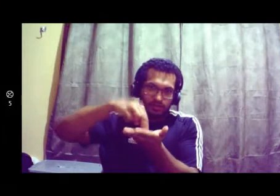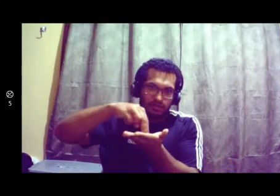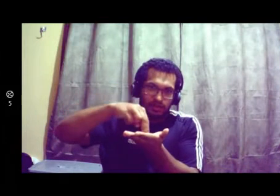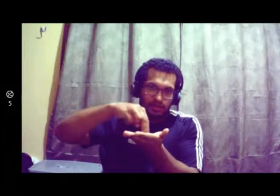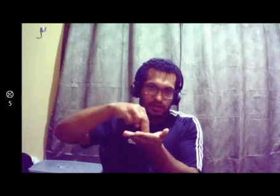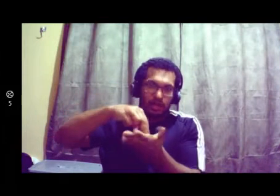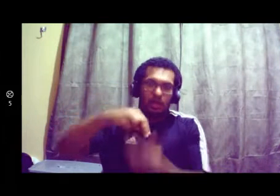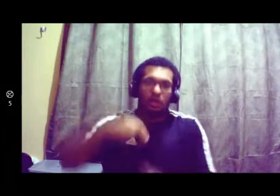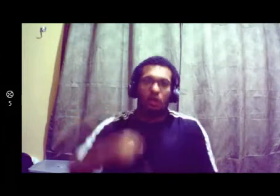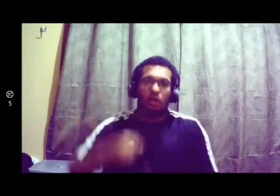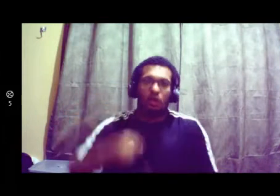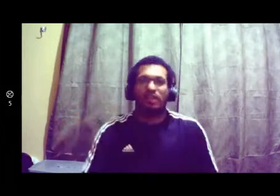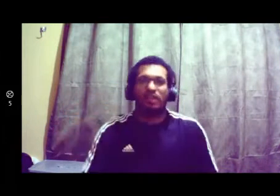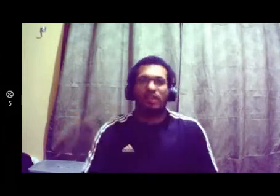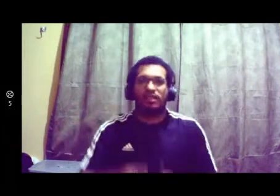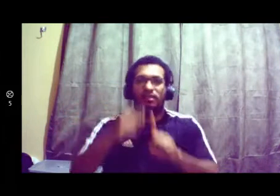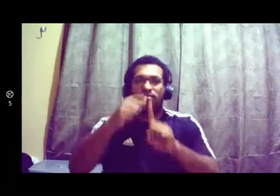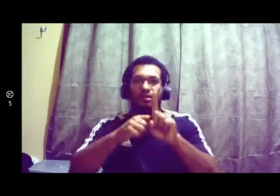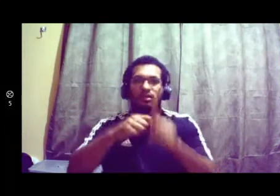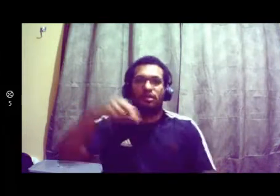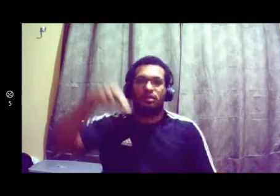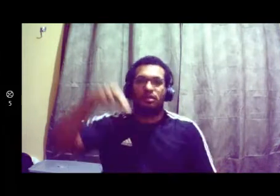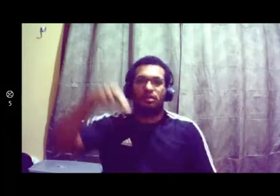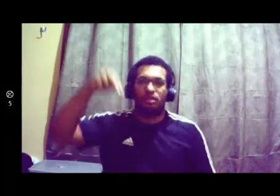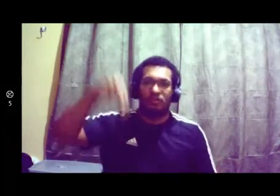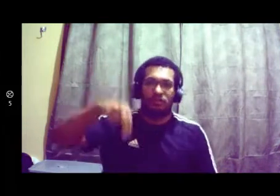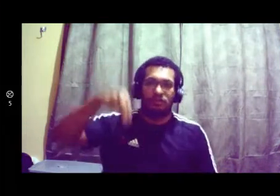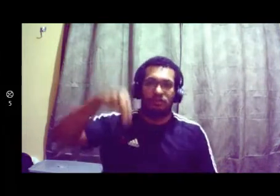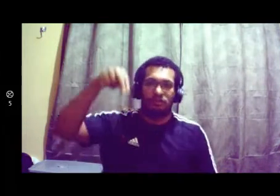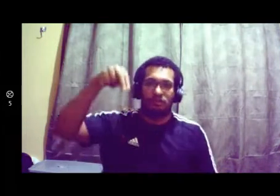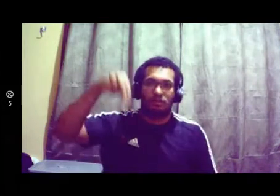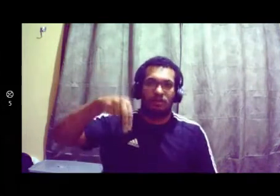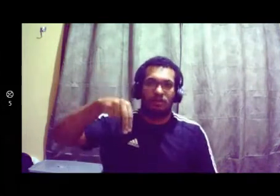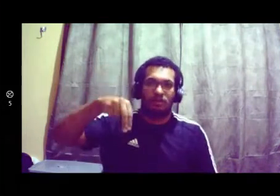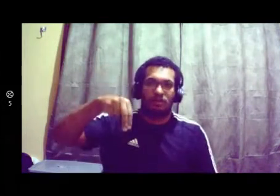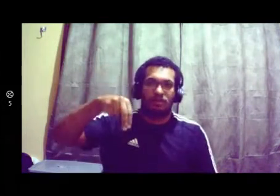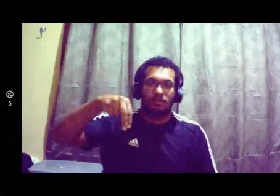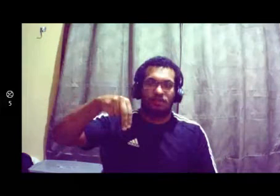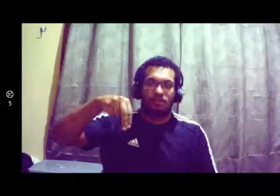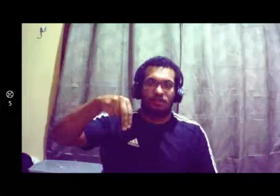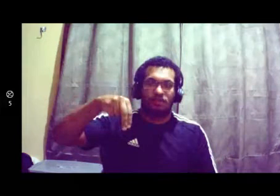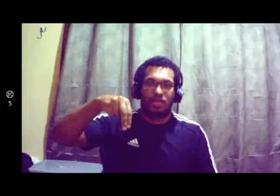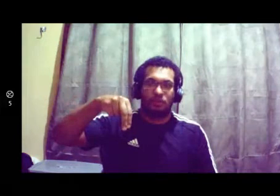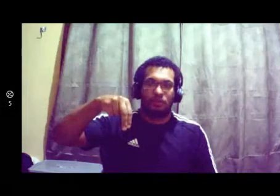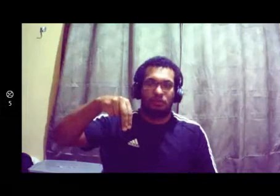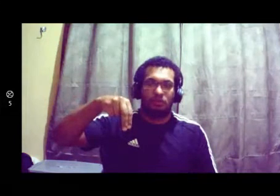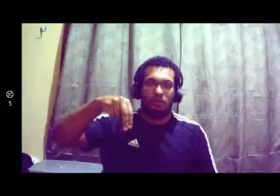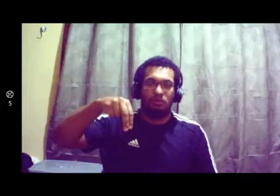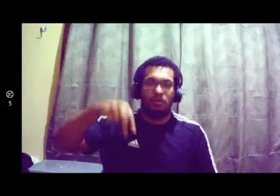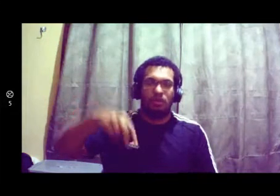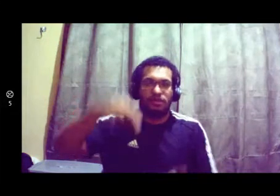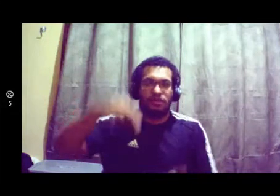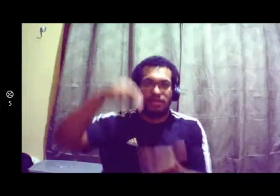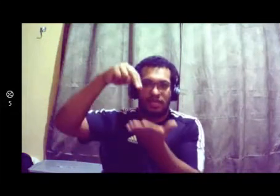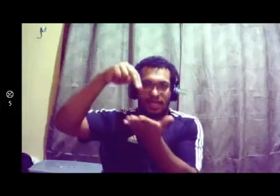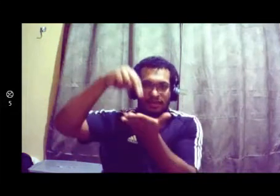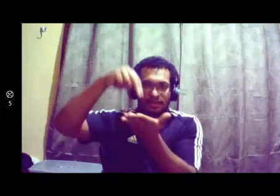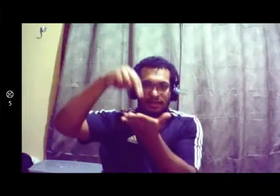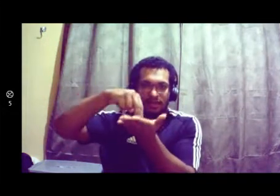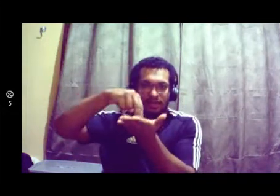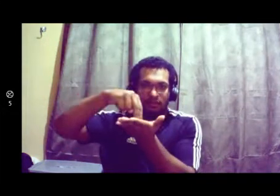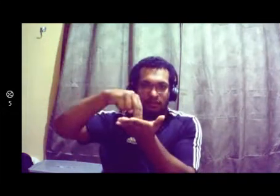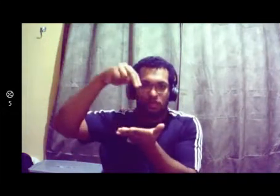assim, ou faz assim, mês de novembro. Só faz paradinho, tá bom?